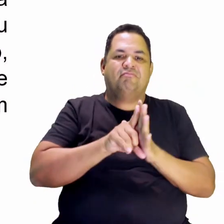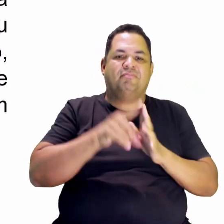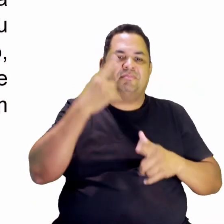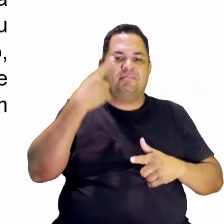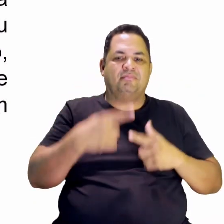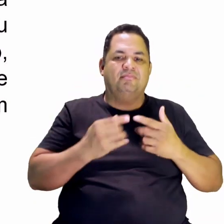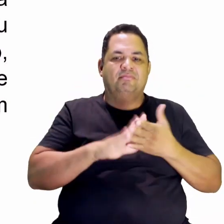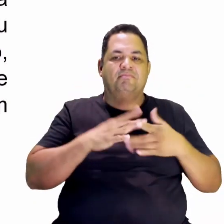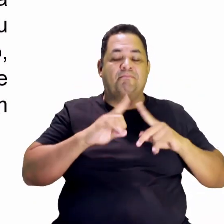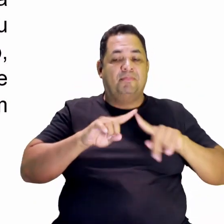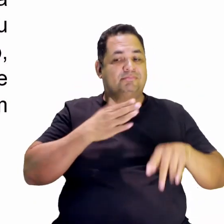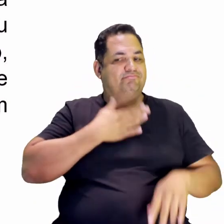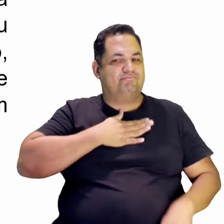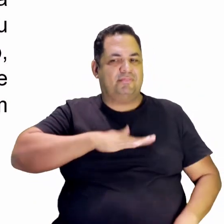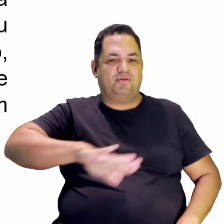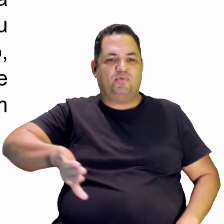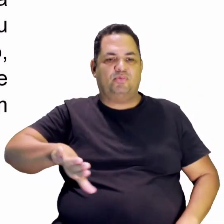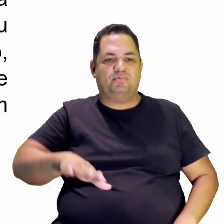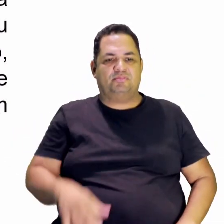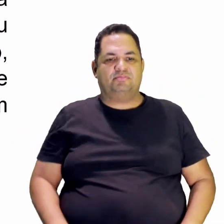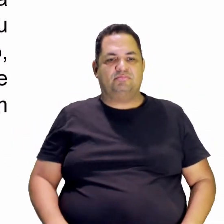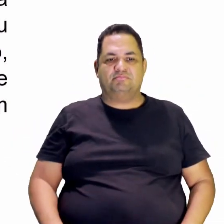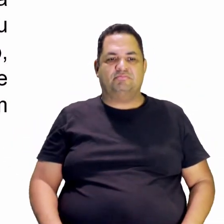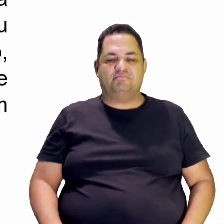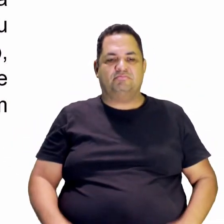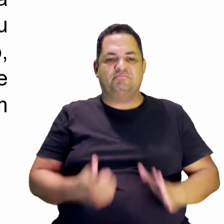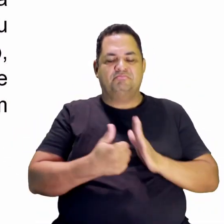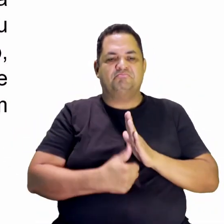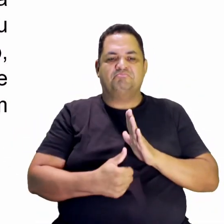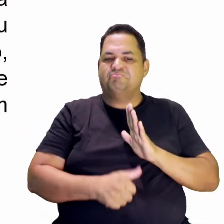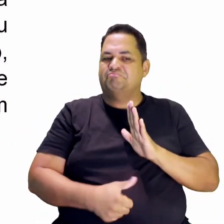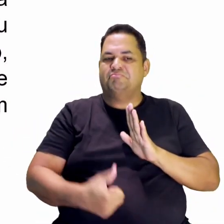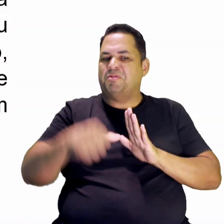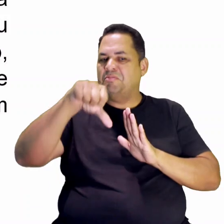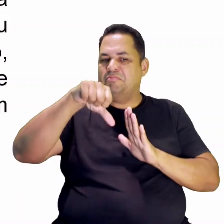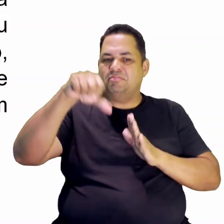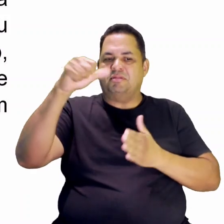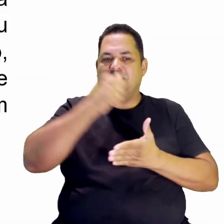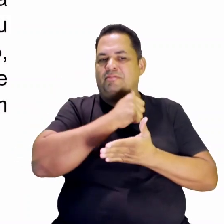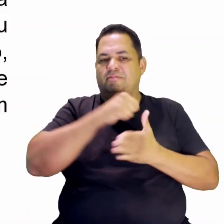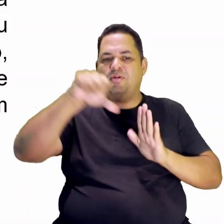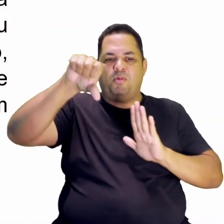gostaram. Apesar de não se tratar de um crime, né, então não pode ser punido,